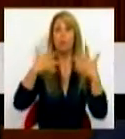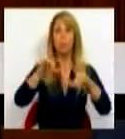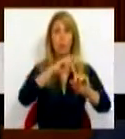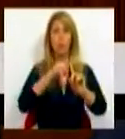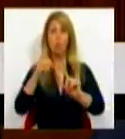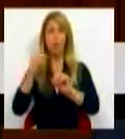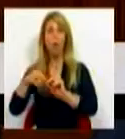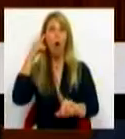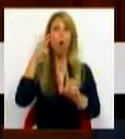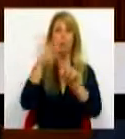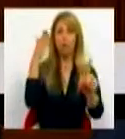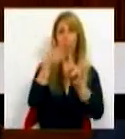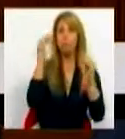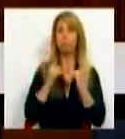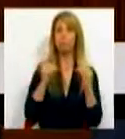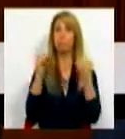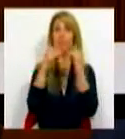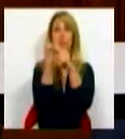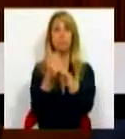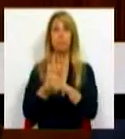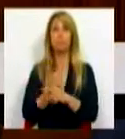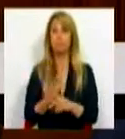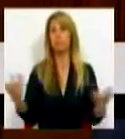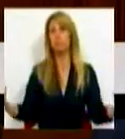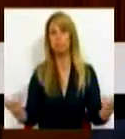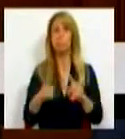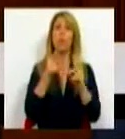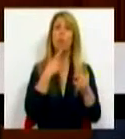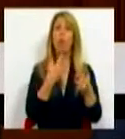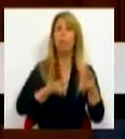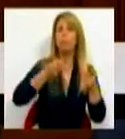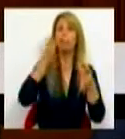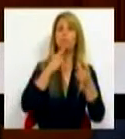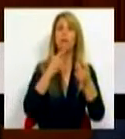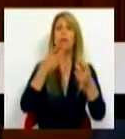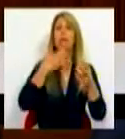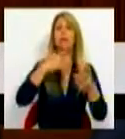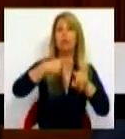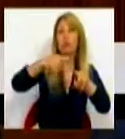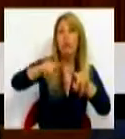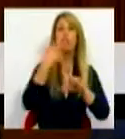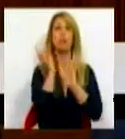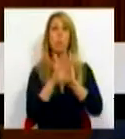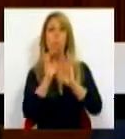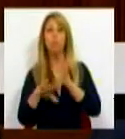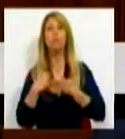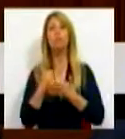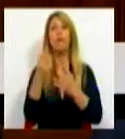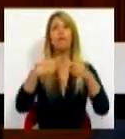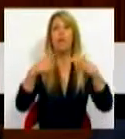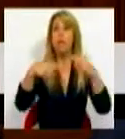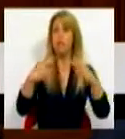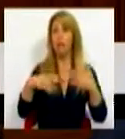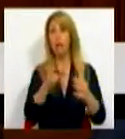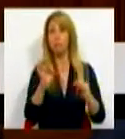objetivos concretos aos vários níveis, portanto, grandeza de crédito, depósitos, contributos financeiros, ou seja, em termos de margem,